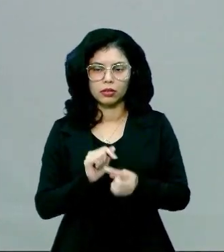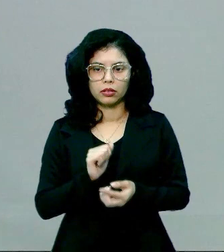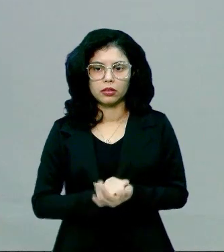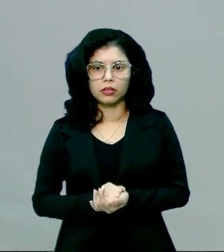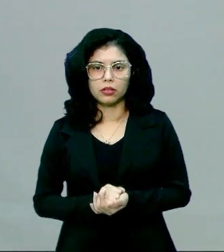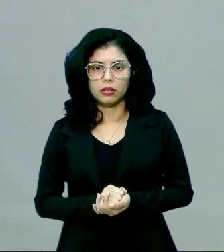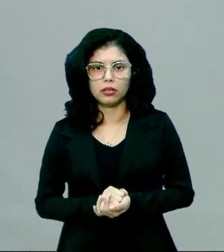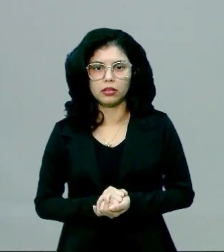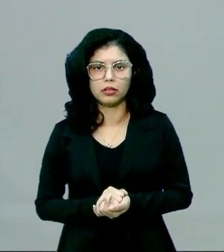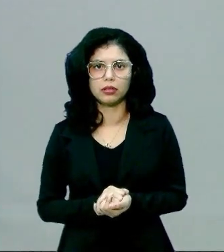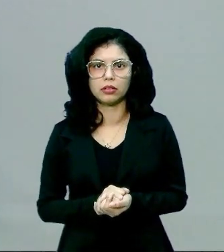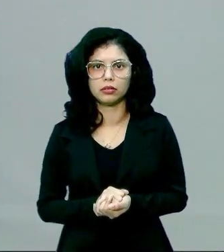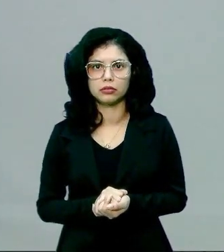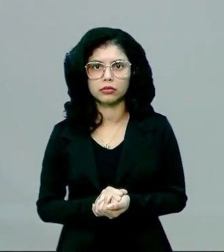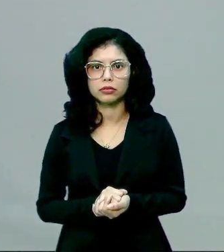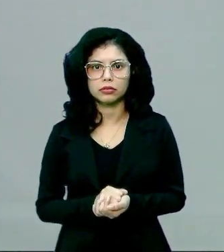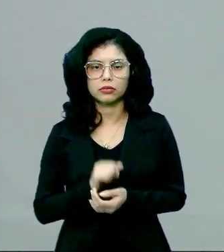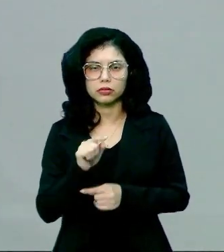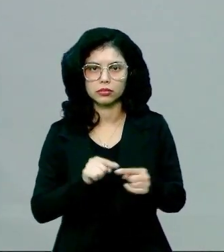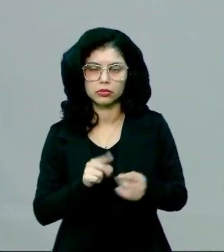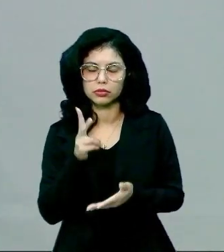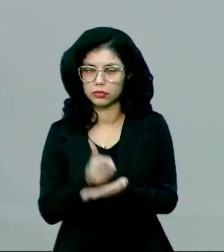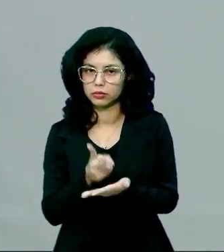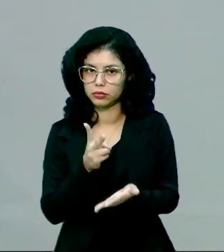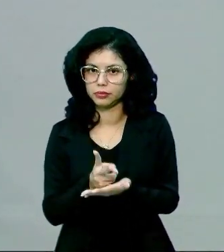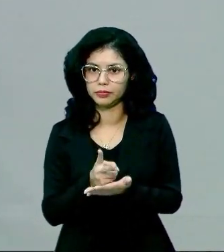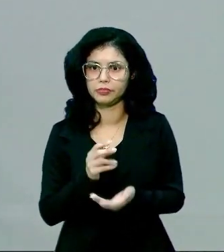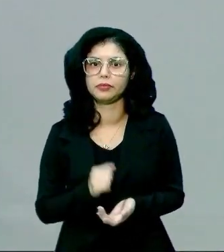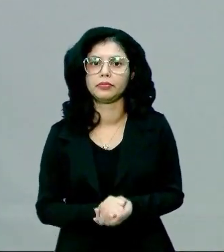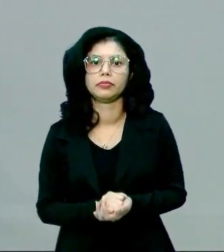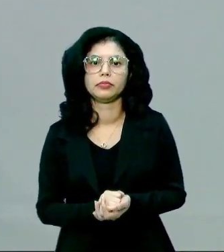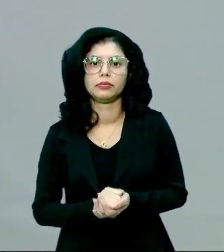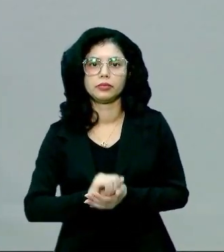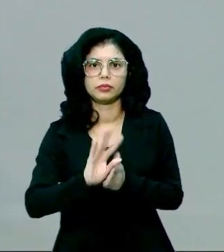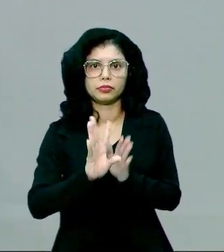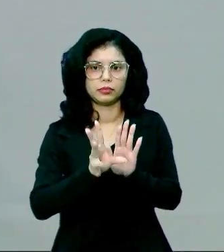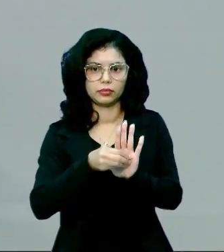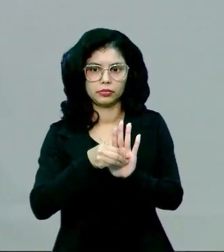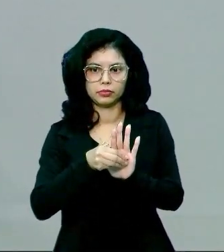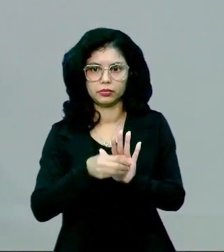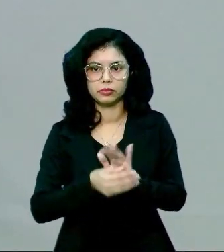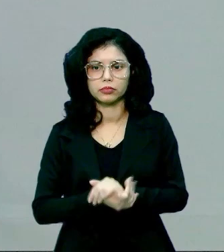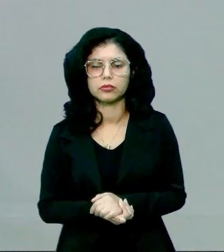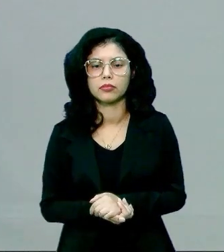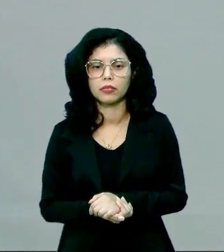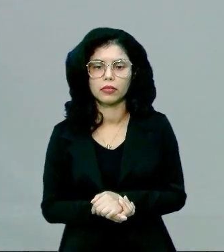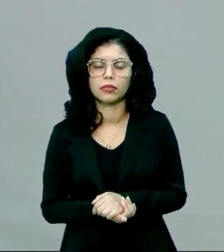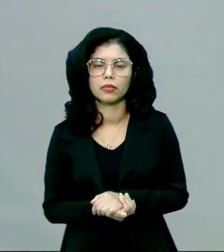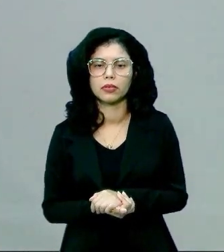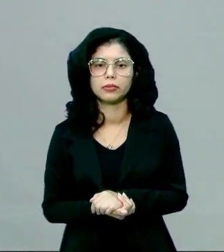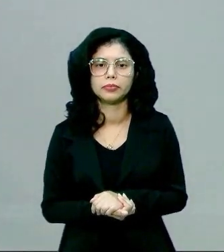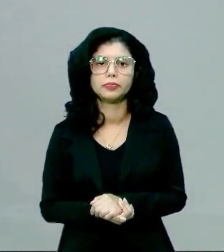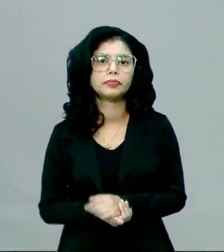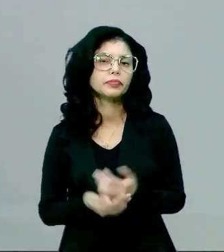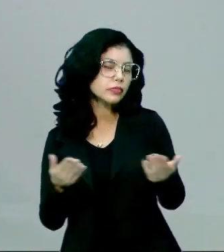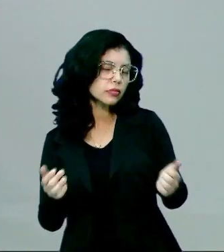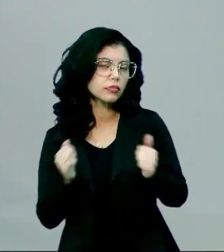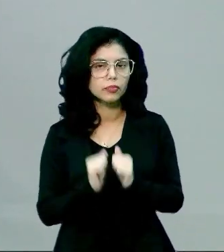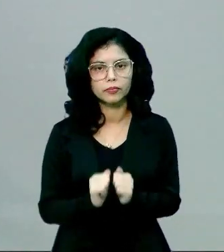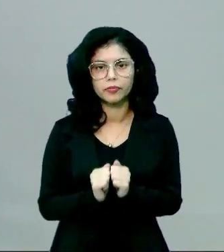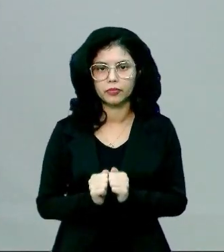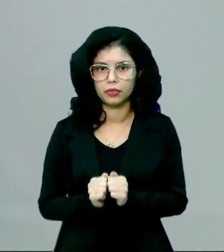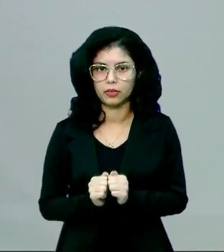ali. Ali a divisão sempre vai estar colocada. Então, vamos lá. A divisão pode